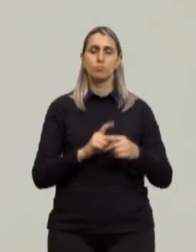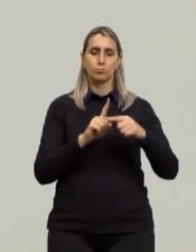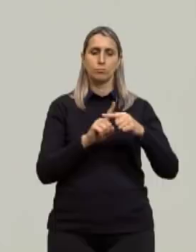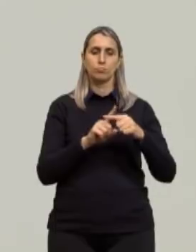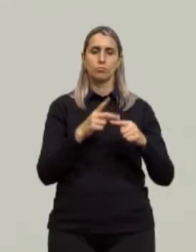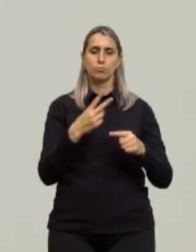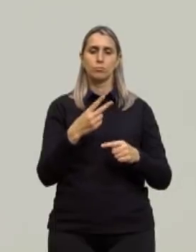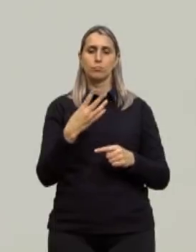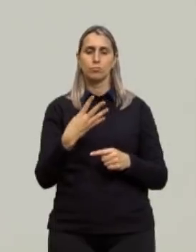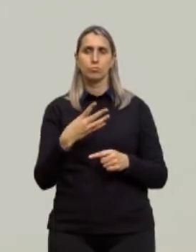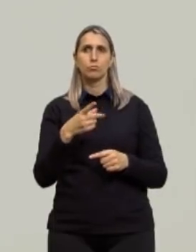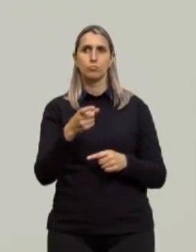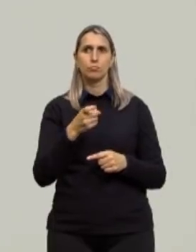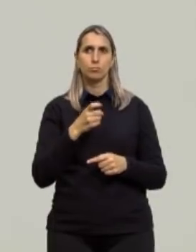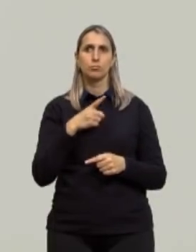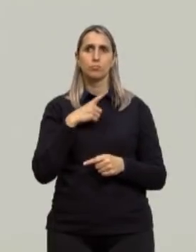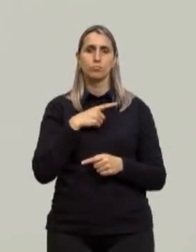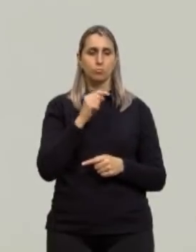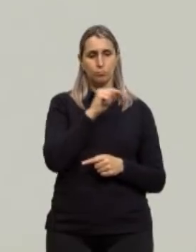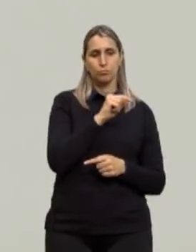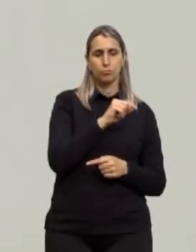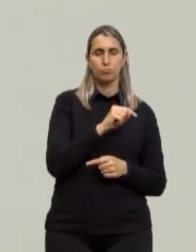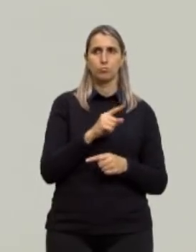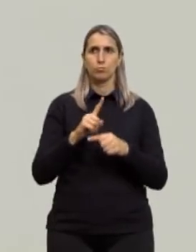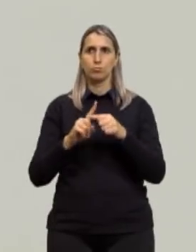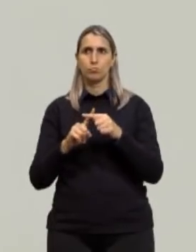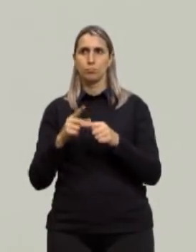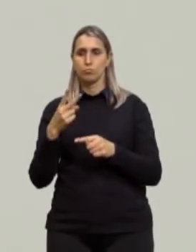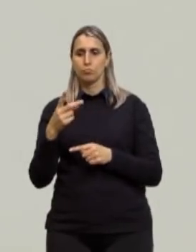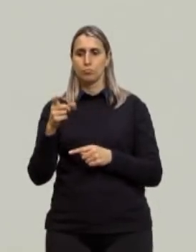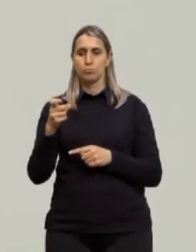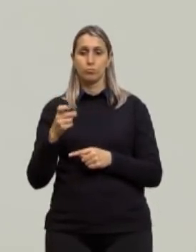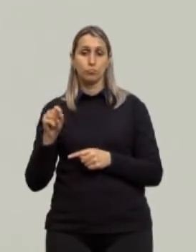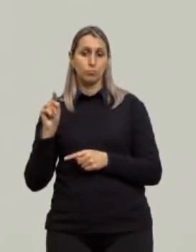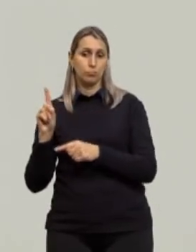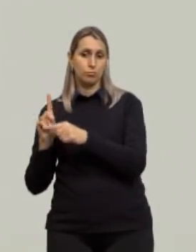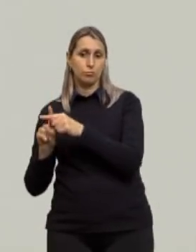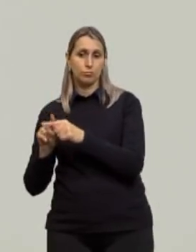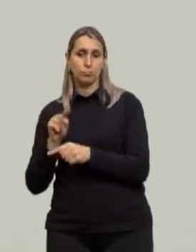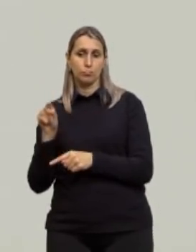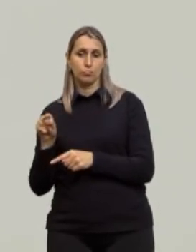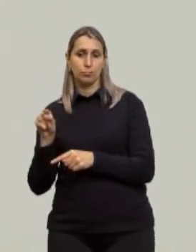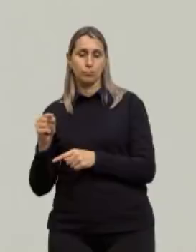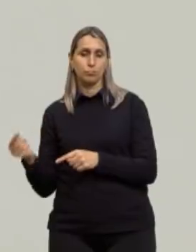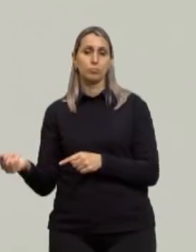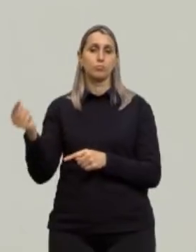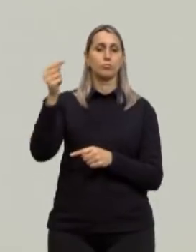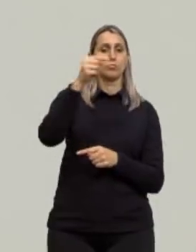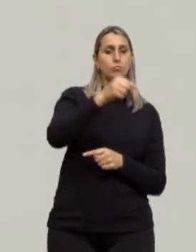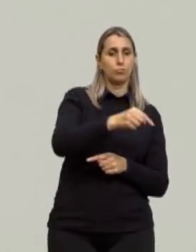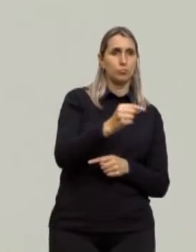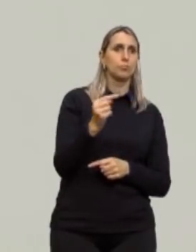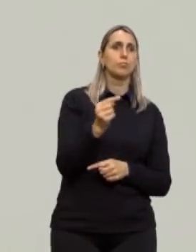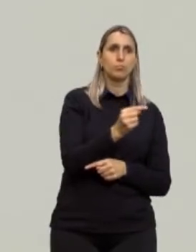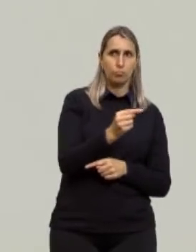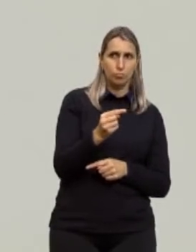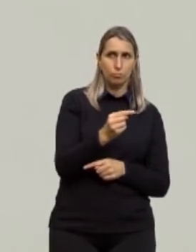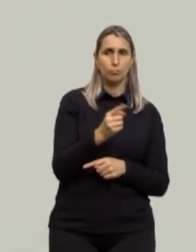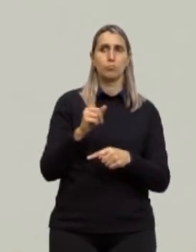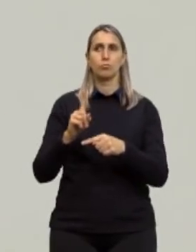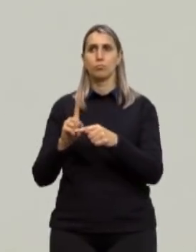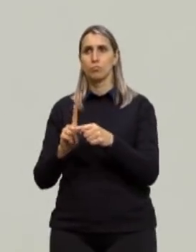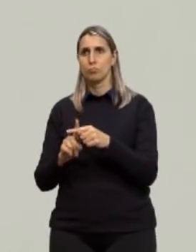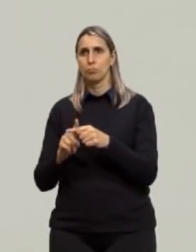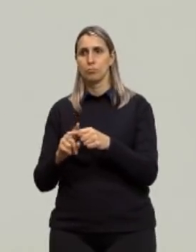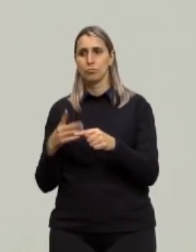somando é o que já estava aqui na frente e os mais 24 que estava somando veio menos o mais